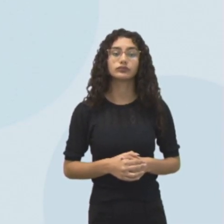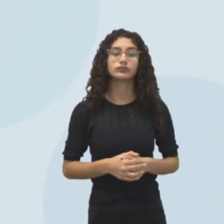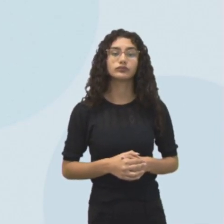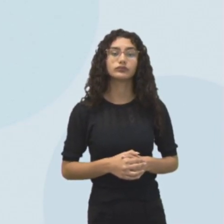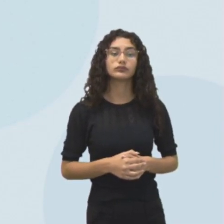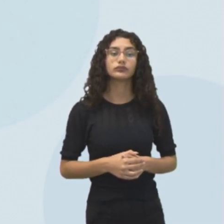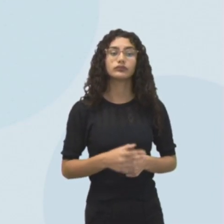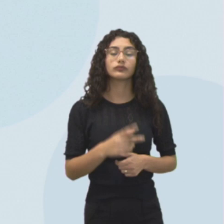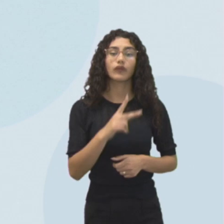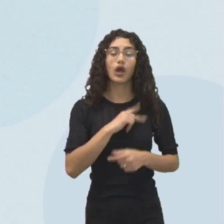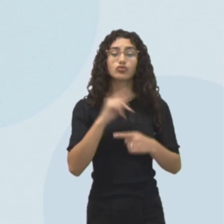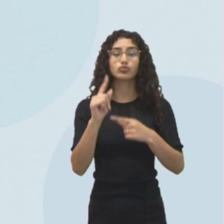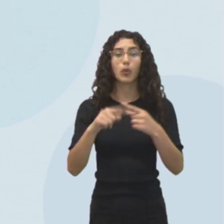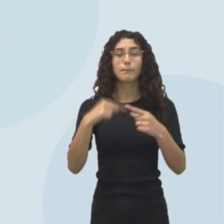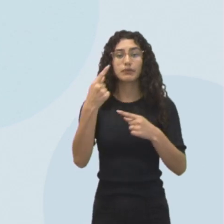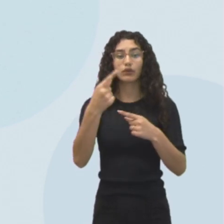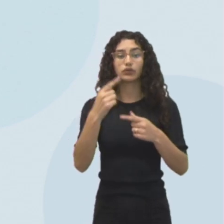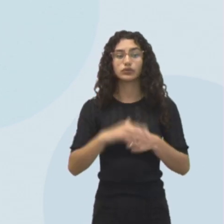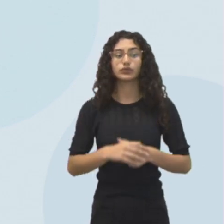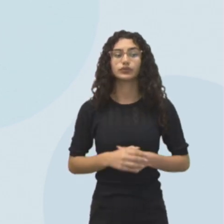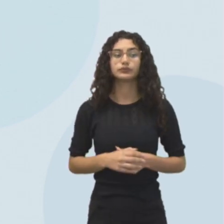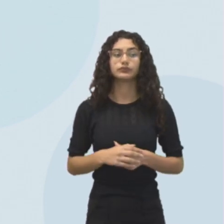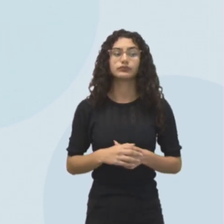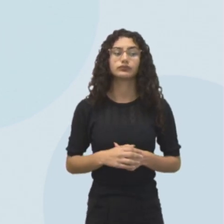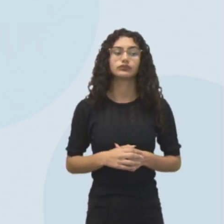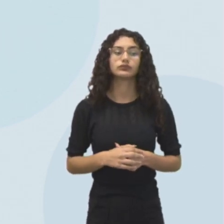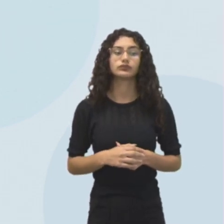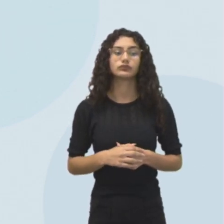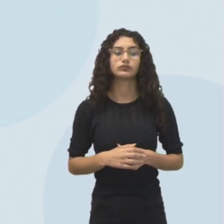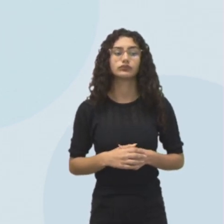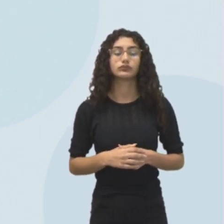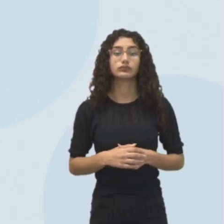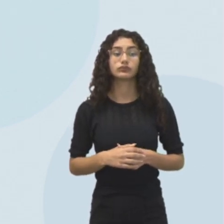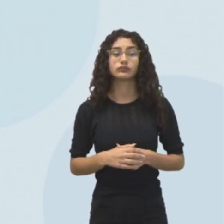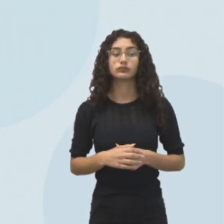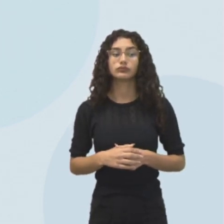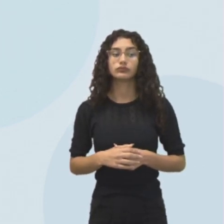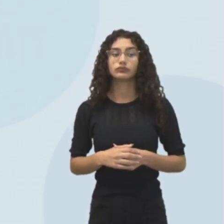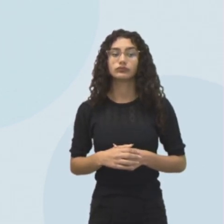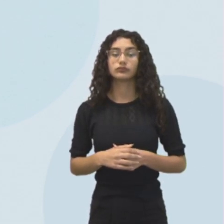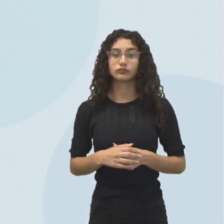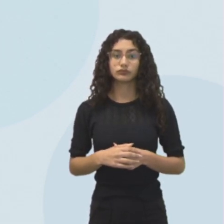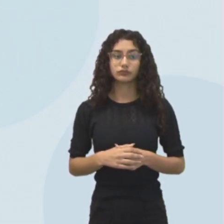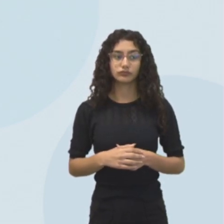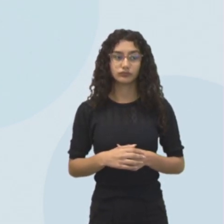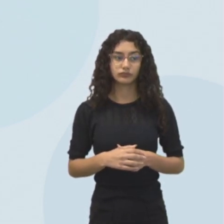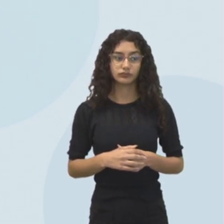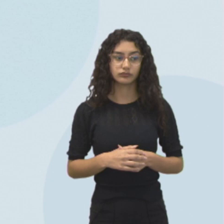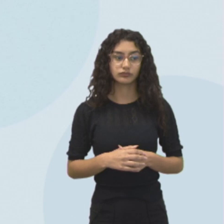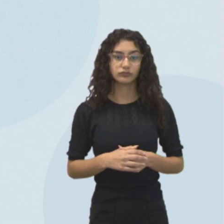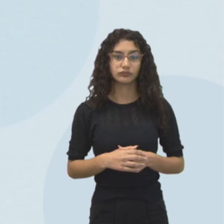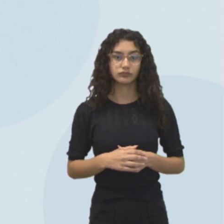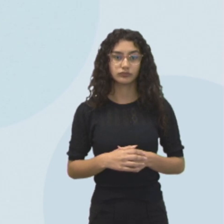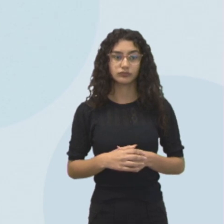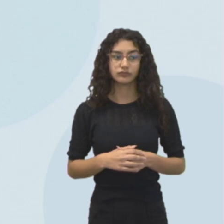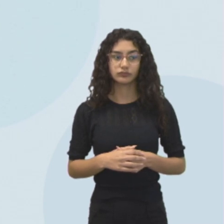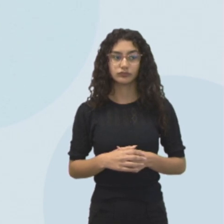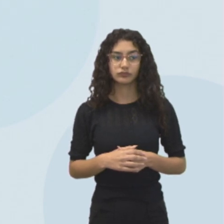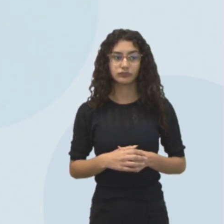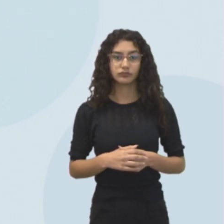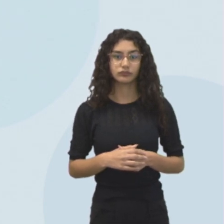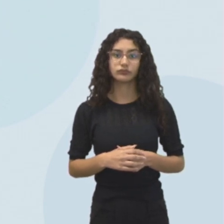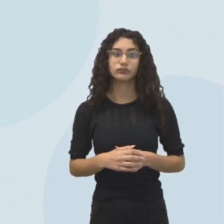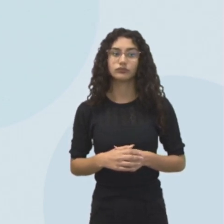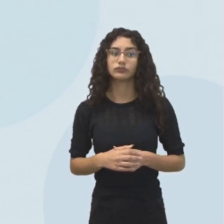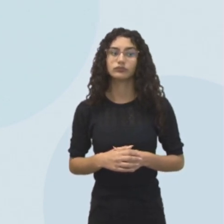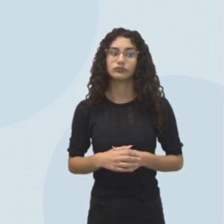Acho que é o próximo, dos aspectos fundamentais. Não, é o anterior, desculpa. Antes deste que passou. Antes, por